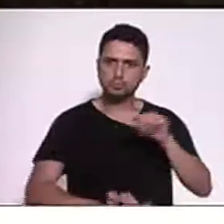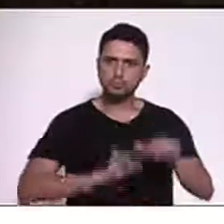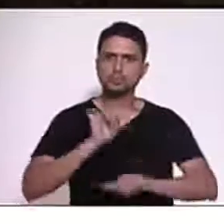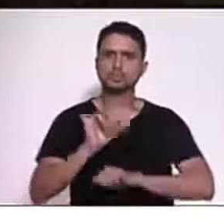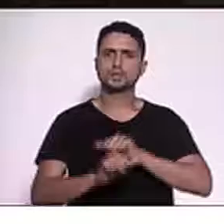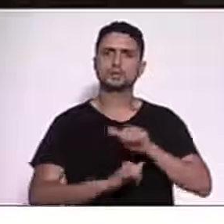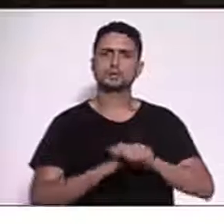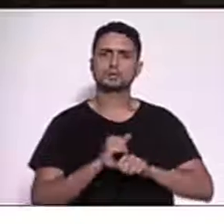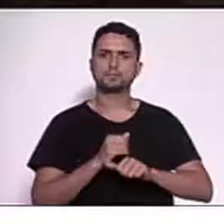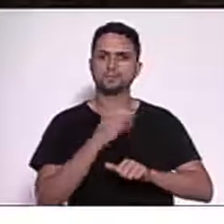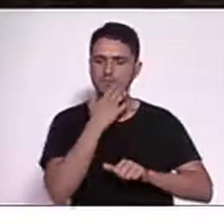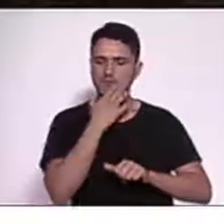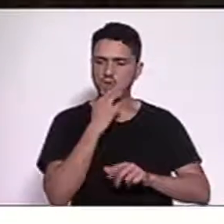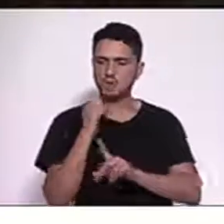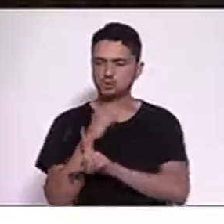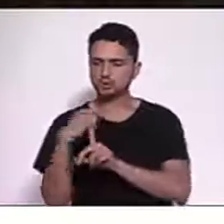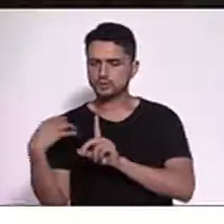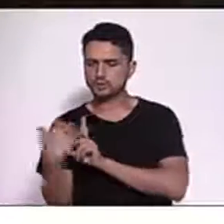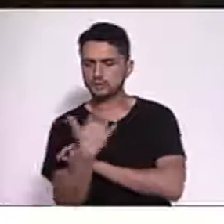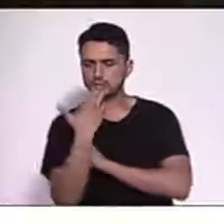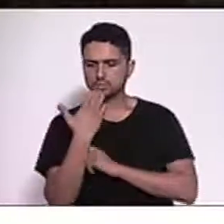são exigidas pela sociedade.